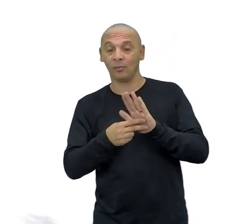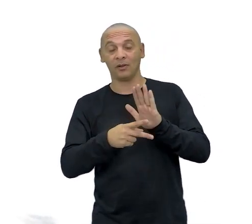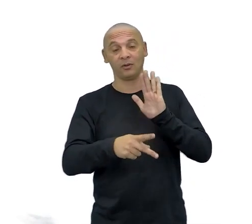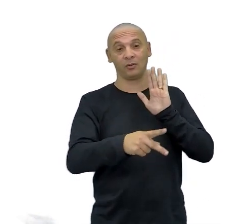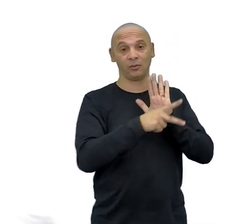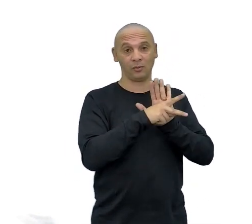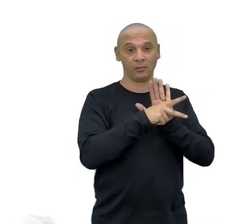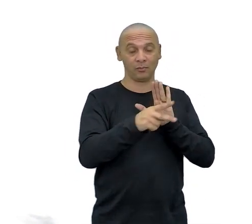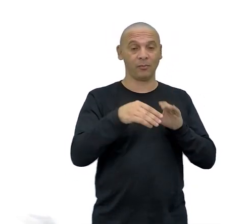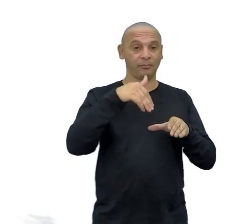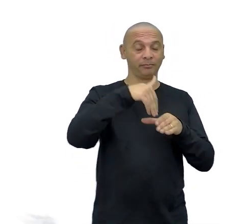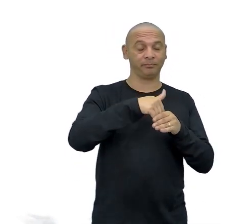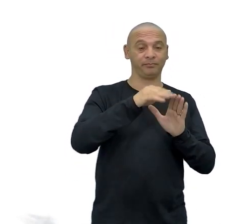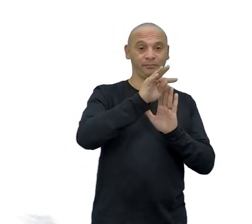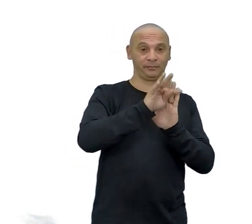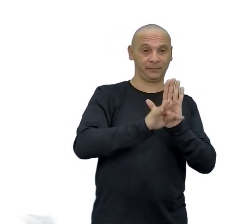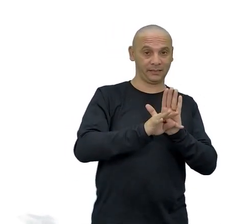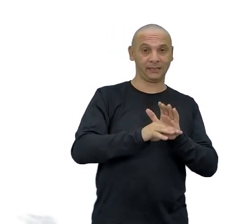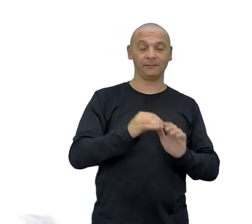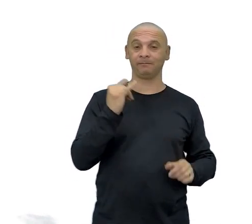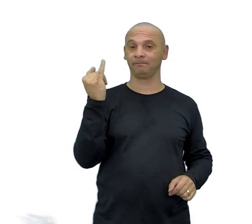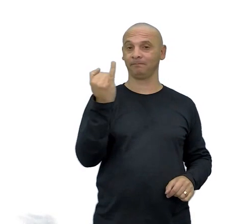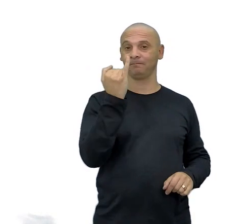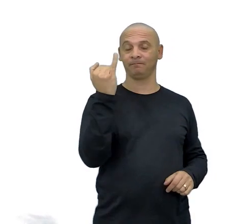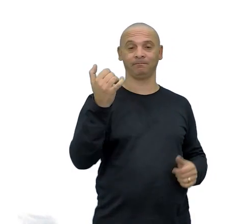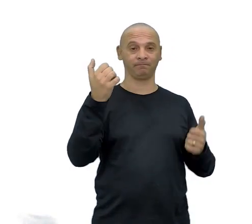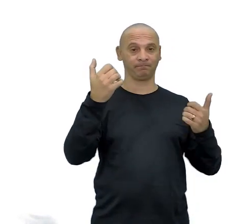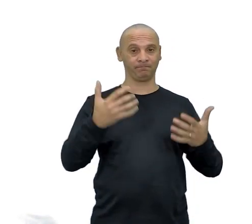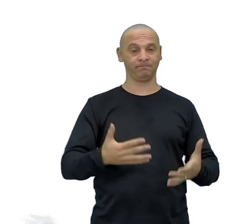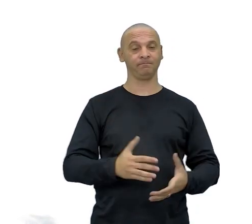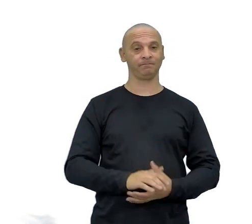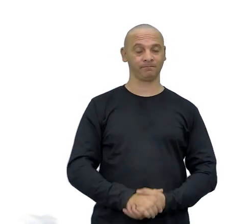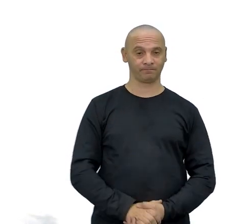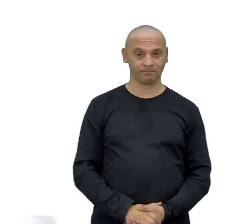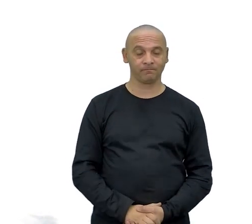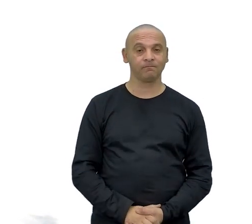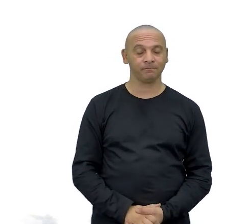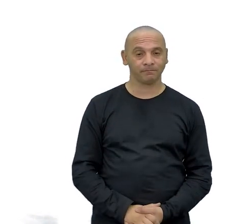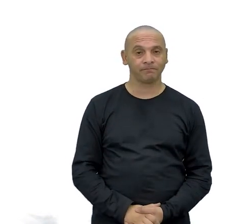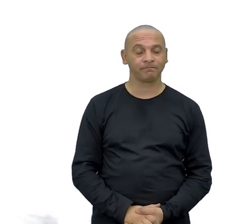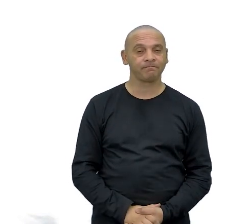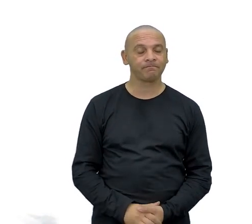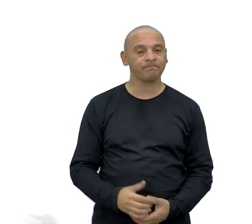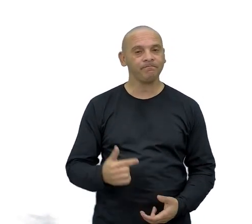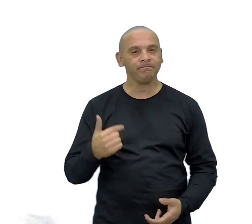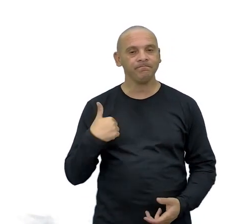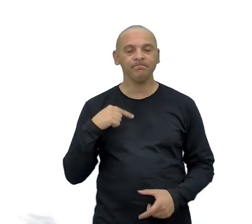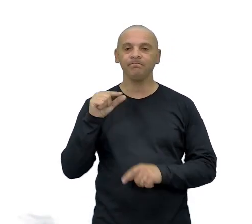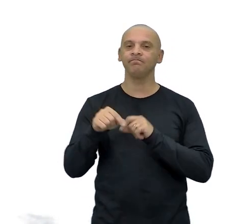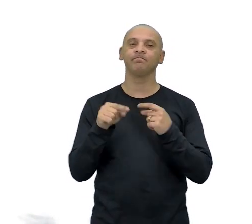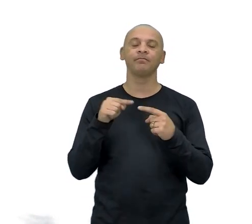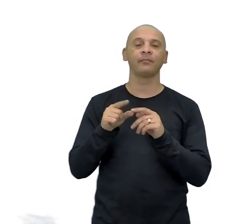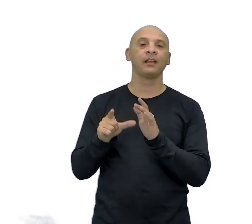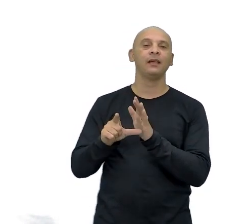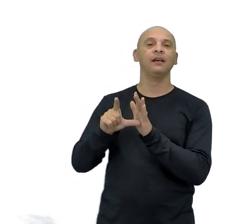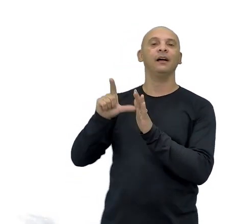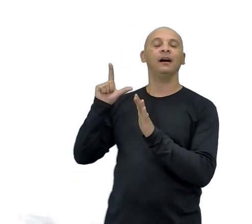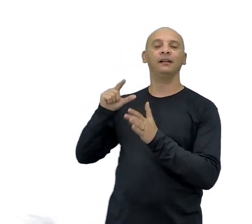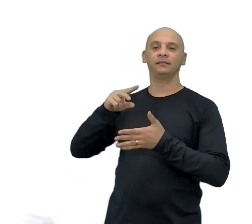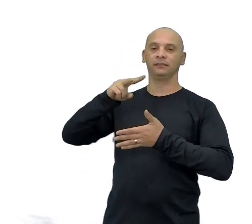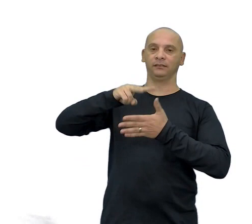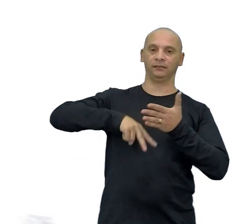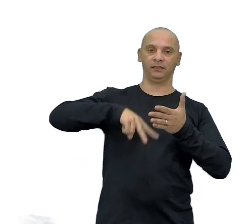explícitos e implícitos. Isso que é importante nessa leitura, né? Então, ele propõe aqui, antes de fazer essa